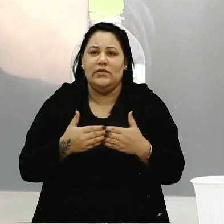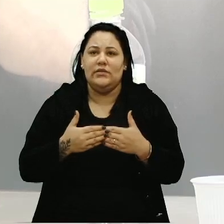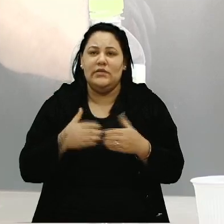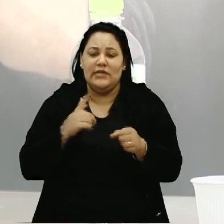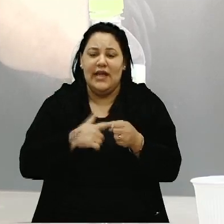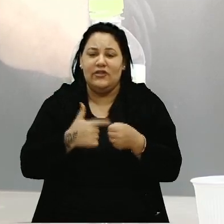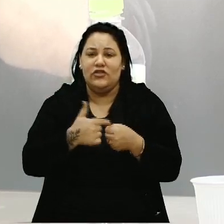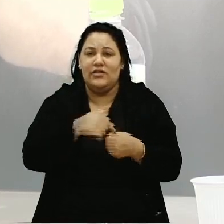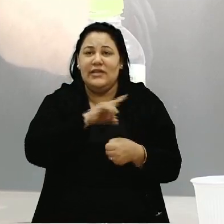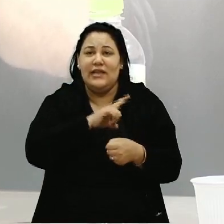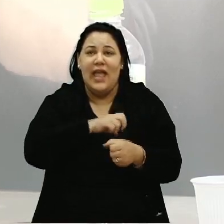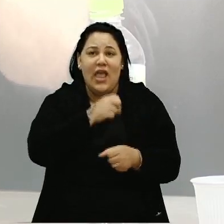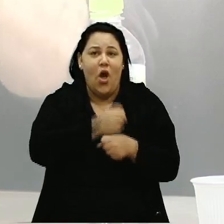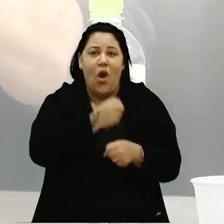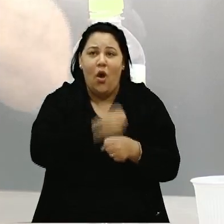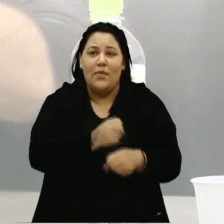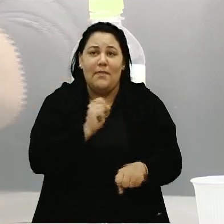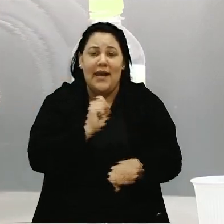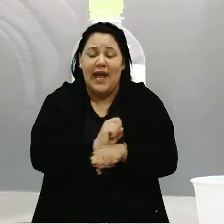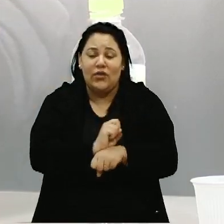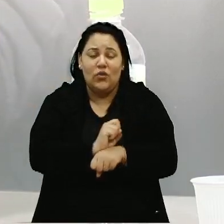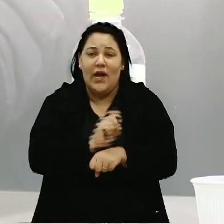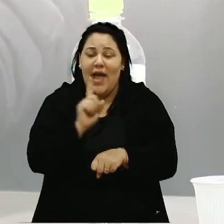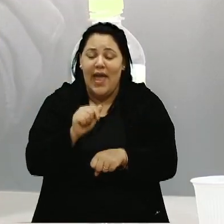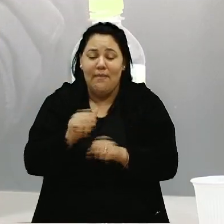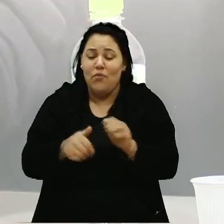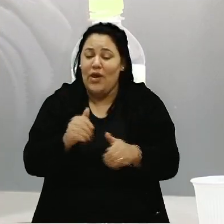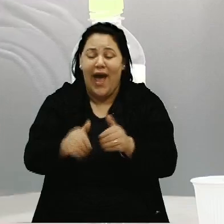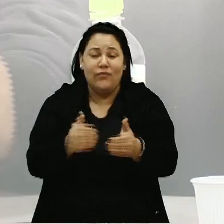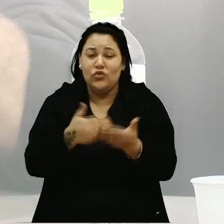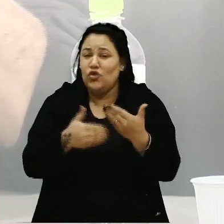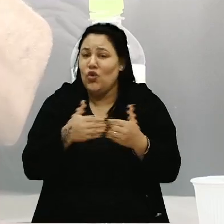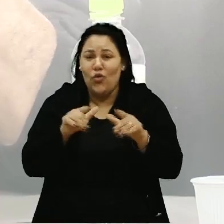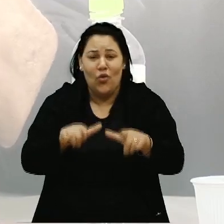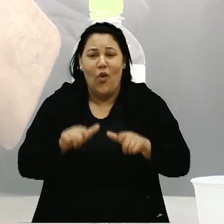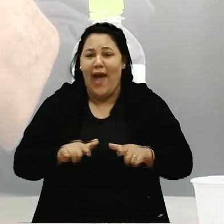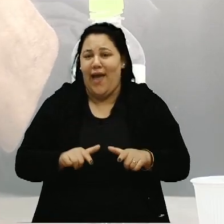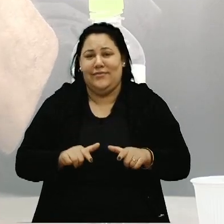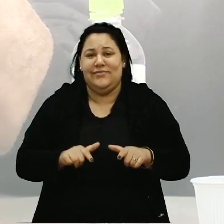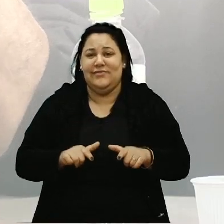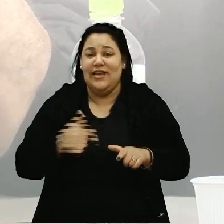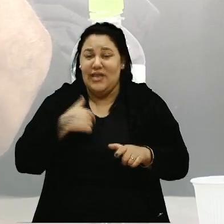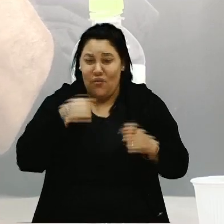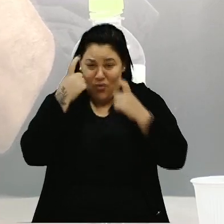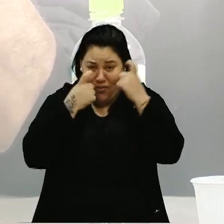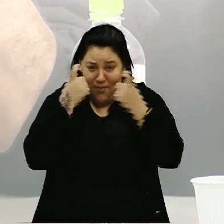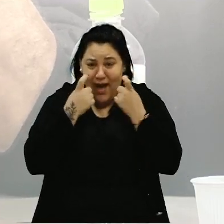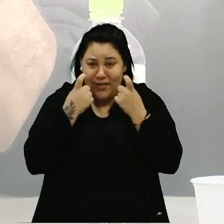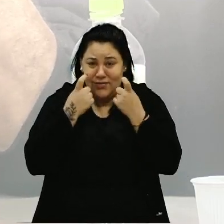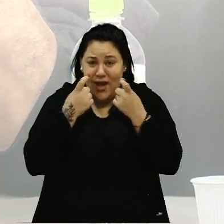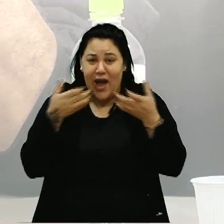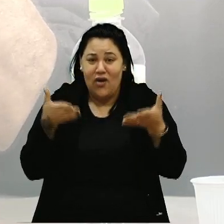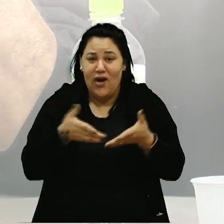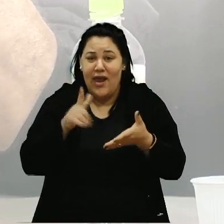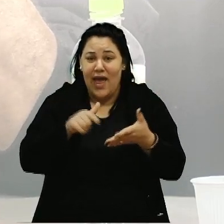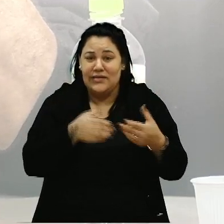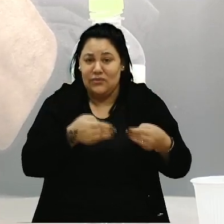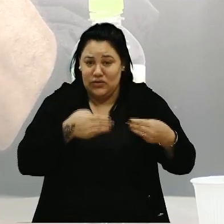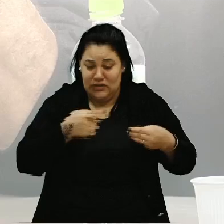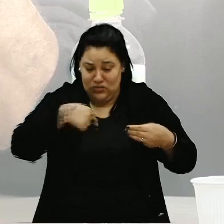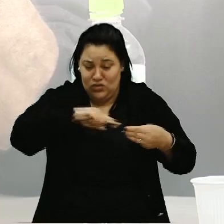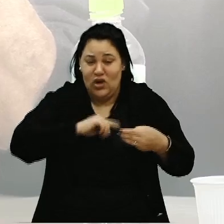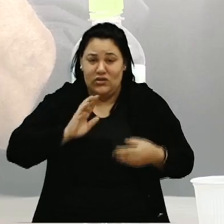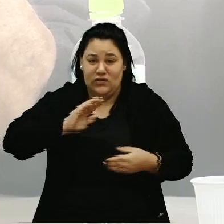É buraco por todos os cantos. E o que me preocupa a partir de agora... É essa moção aqui que nós